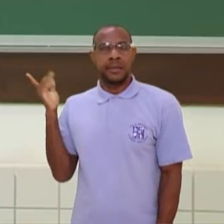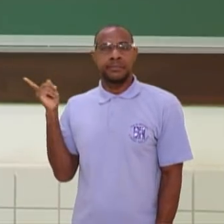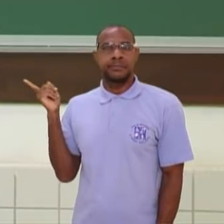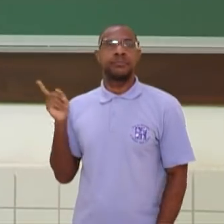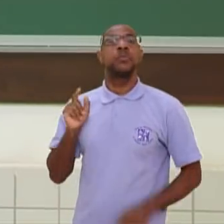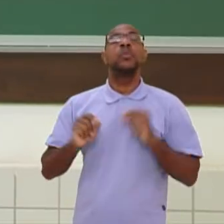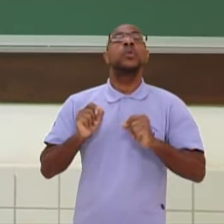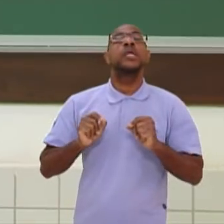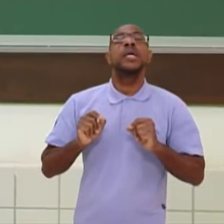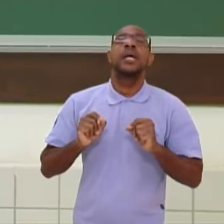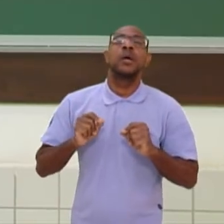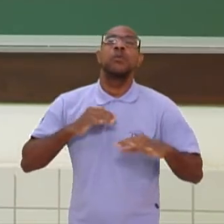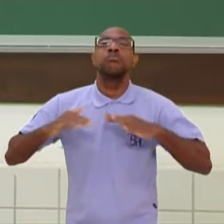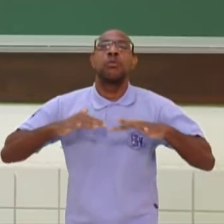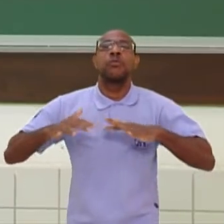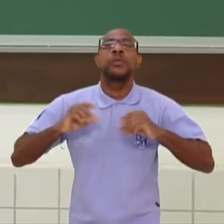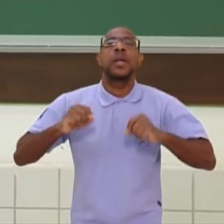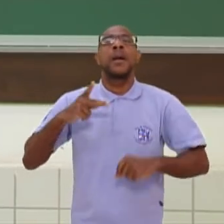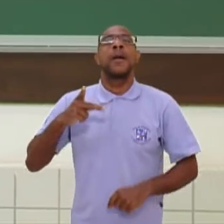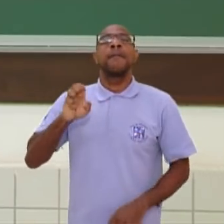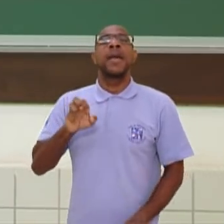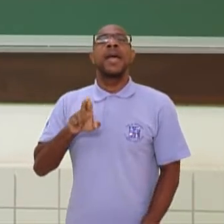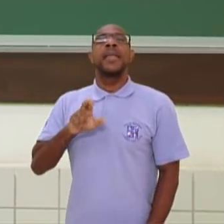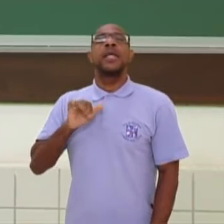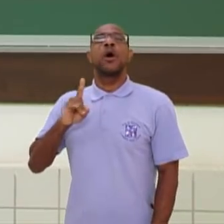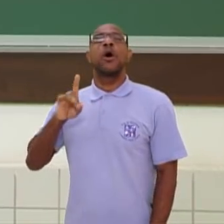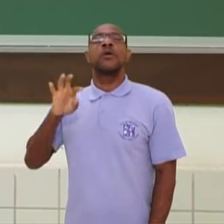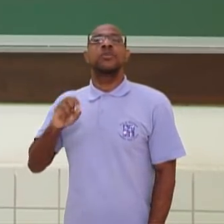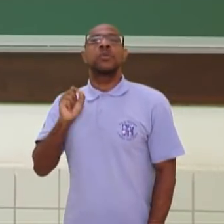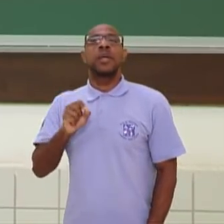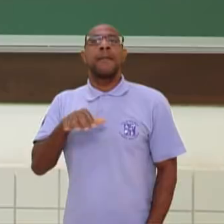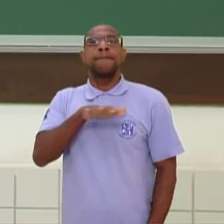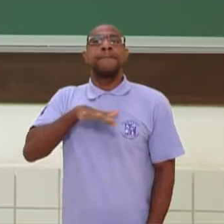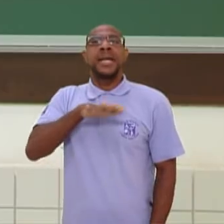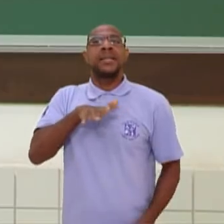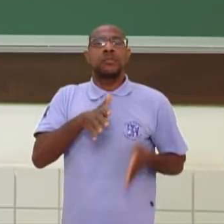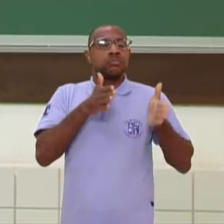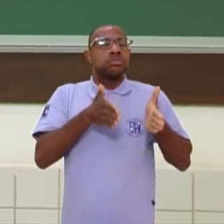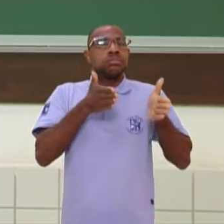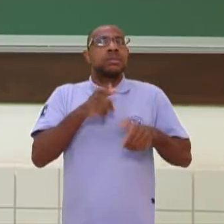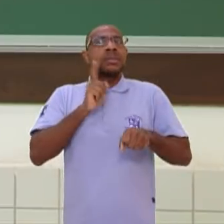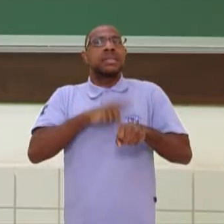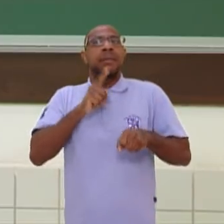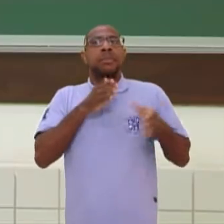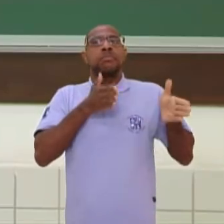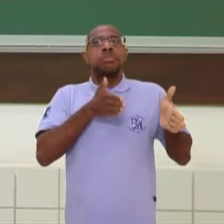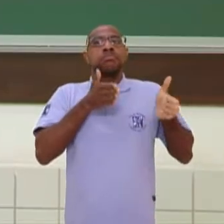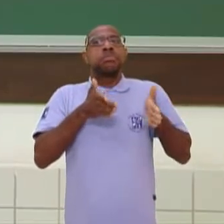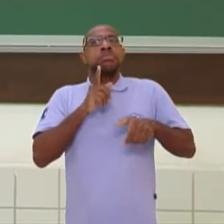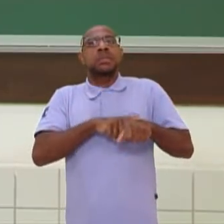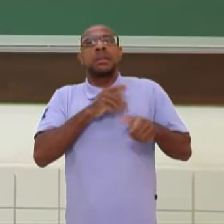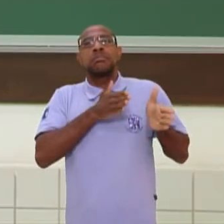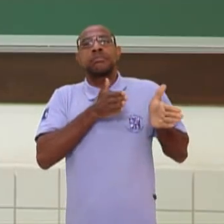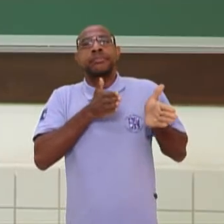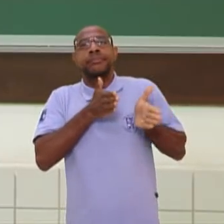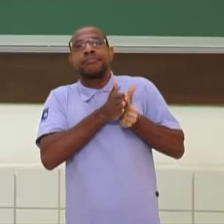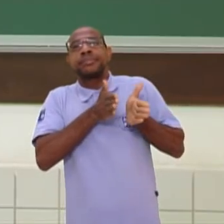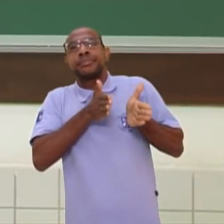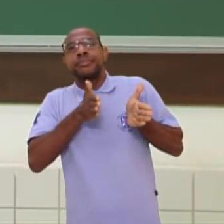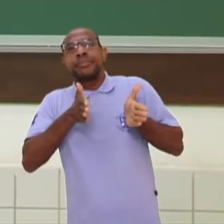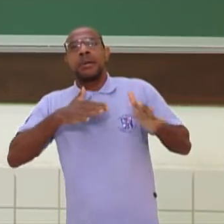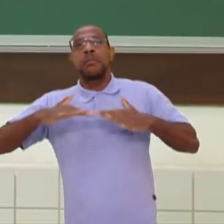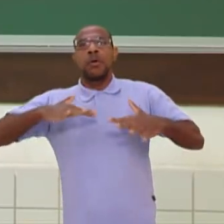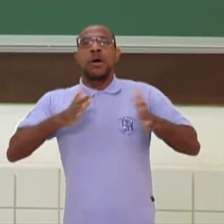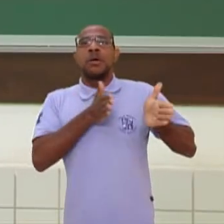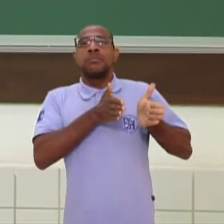trabalhando com essa ideia de movimento periódico, refere-se a período, período refere-se a tempo. Então você vai ter um tempo de mobilidade